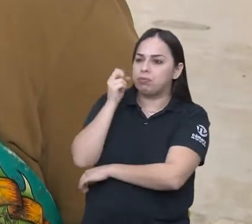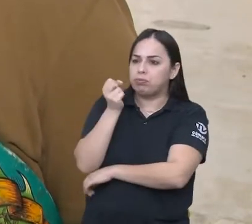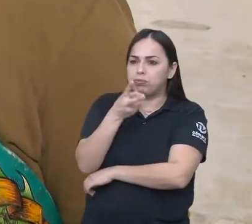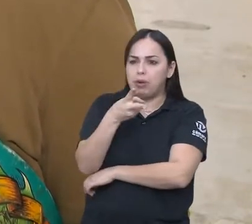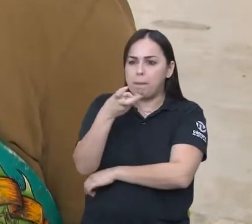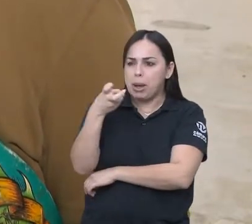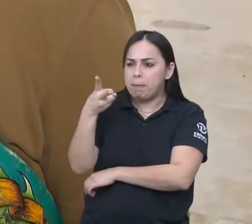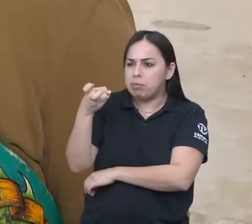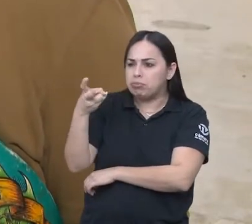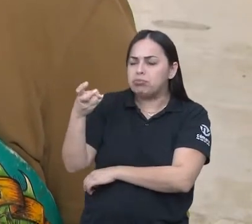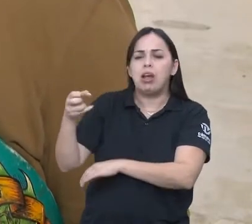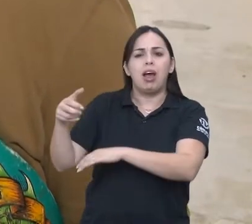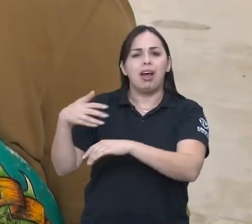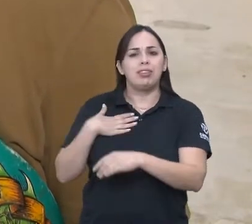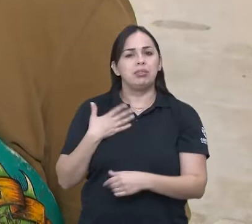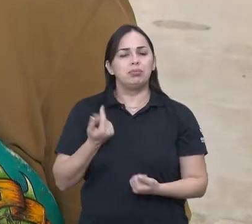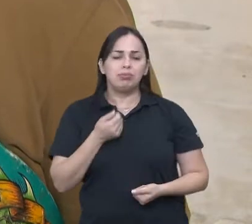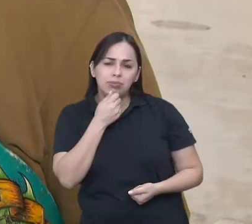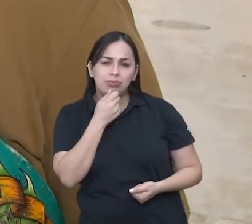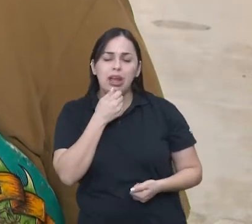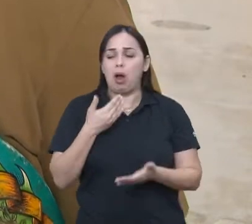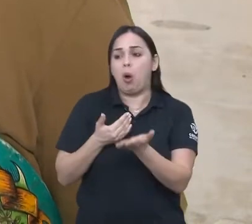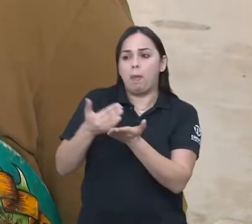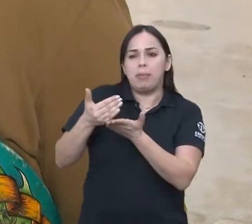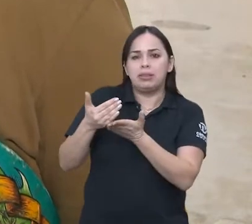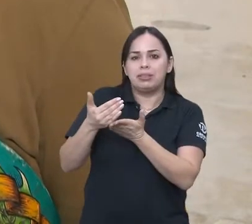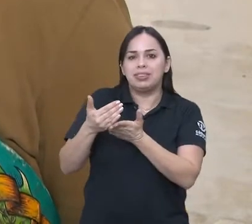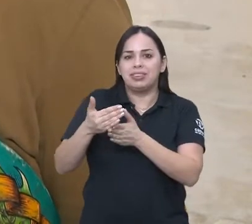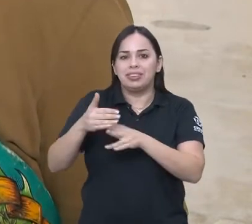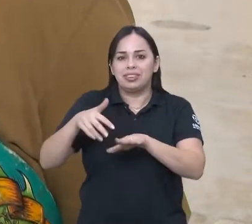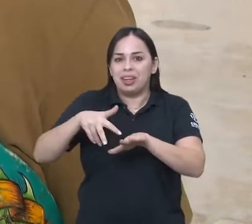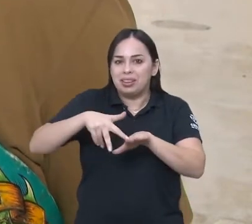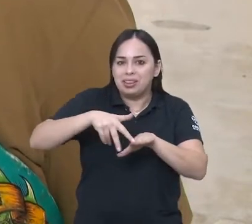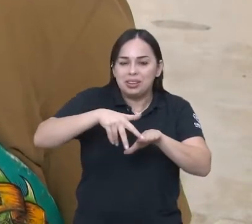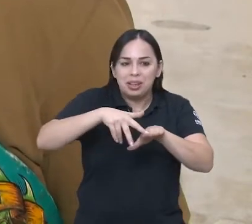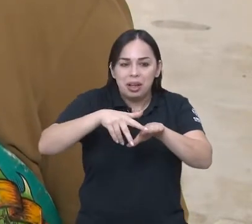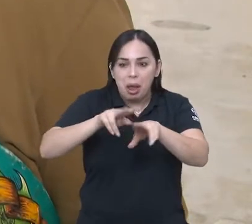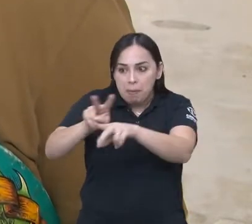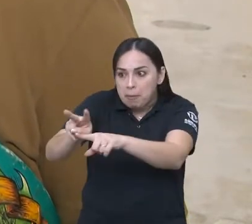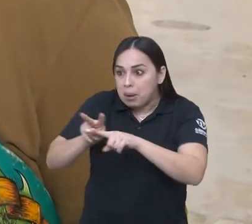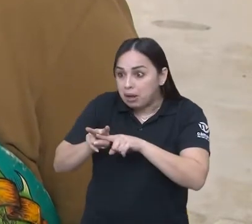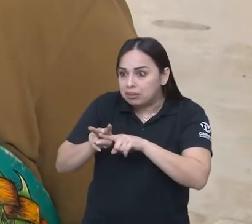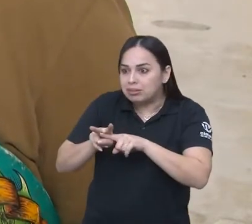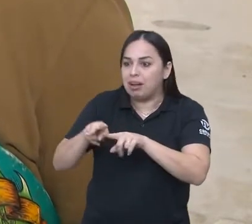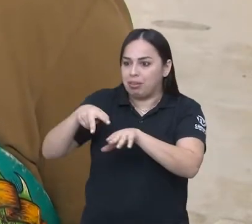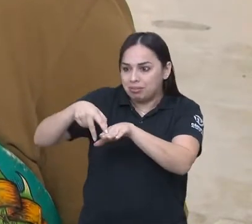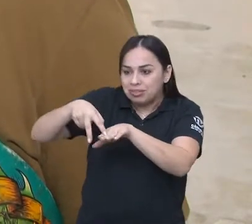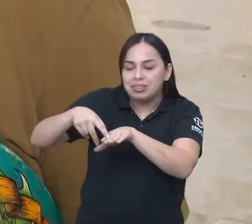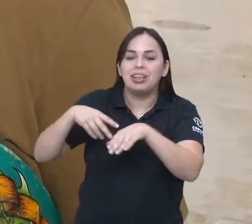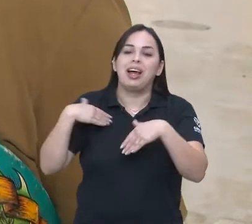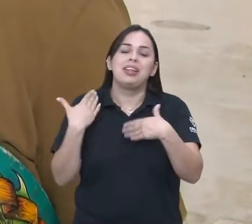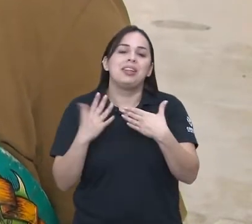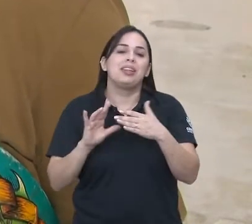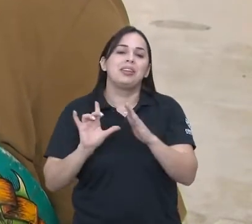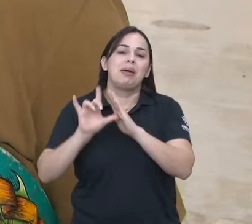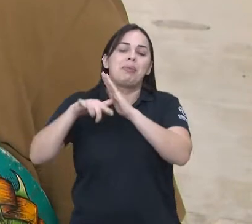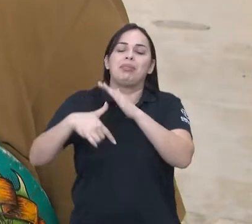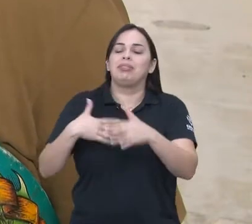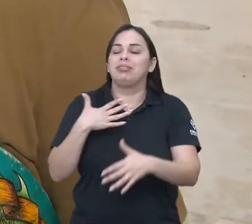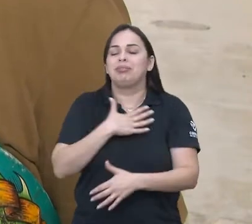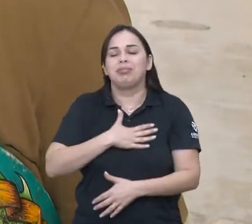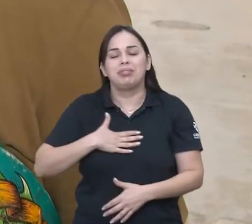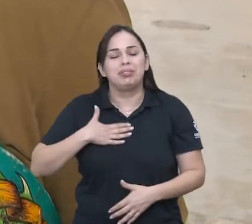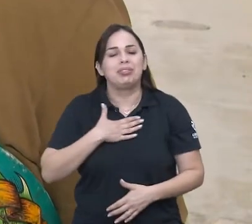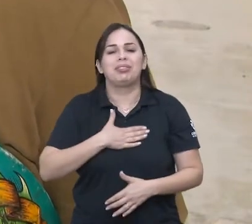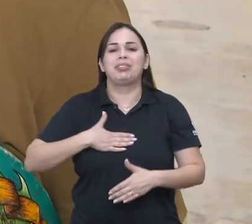outras ruas andando e aí eu comecei andando no skate de outras pessoas e de repente eu estava apaixonado, pedindo para o